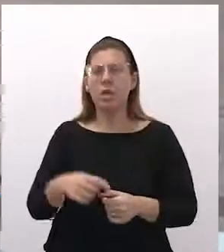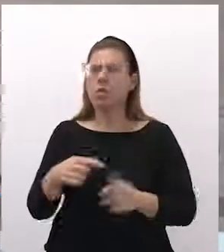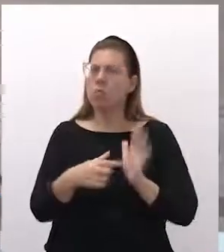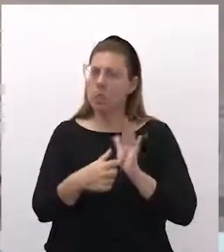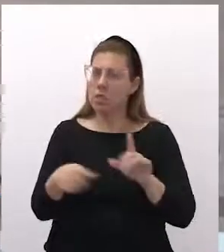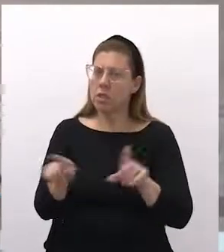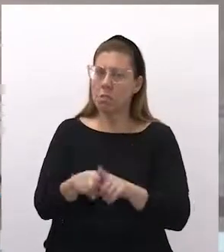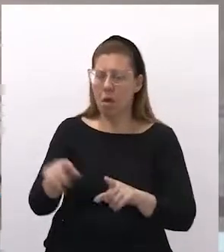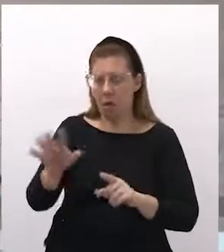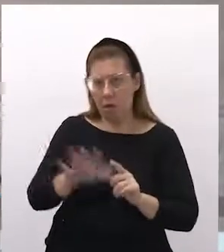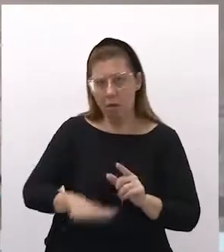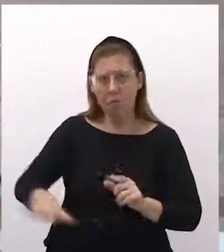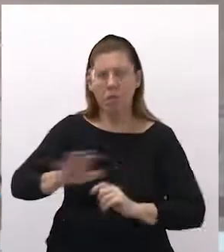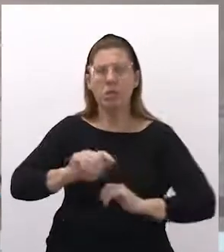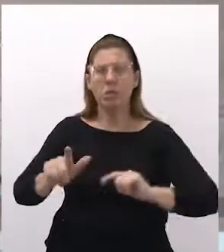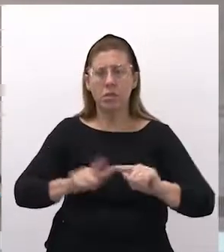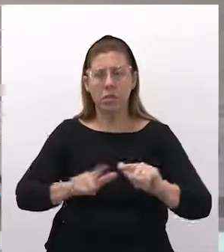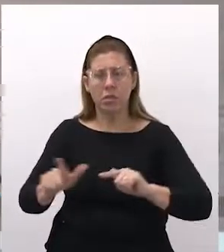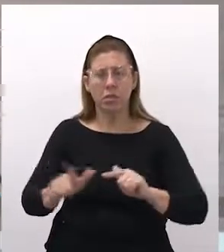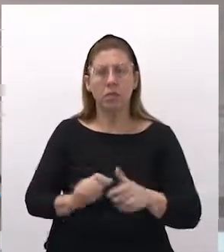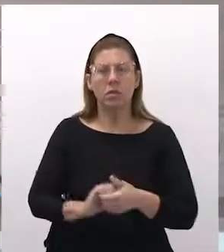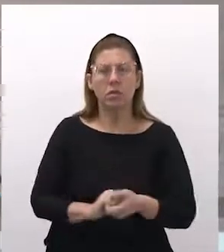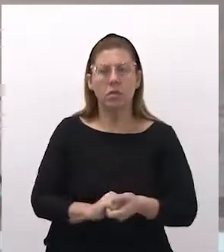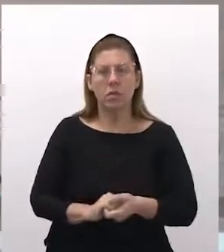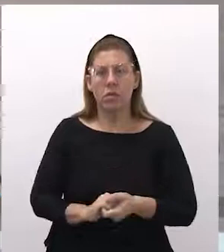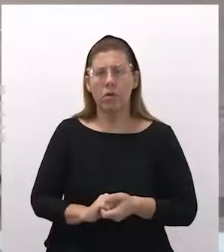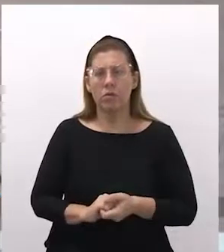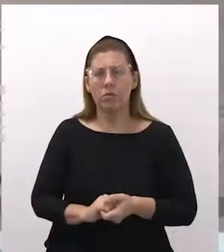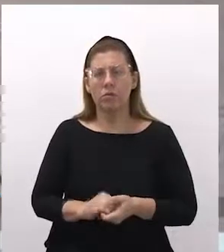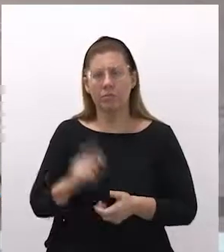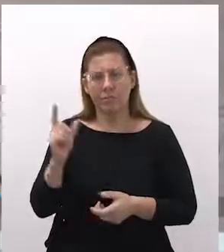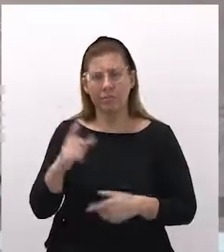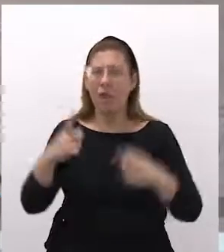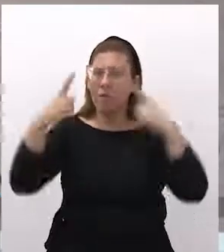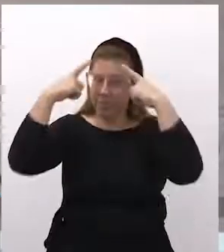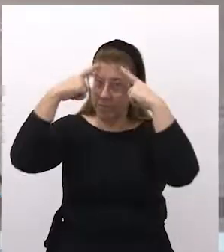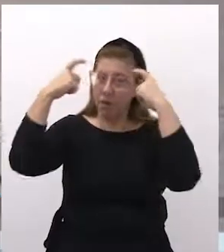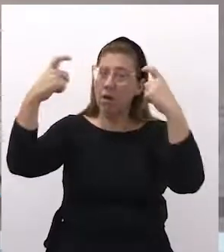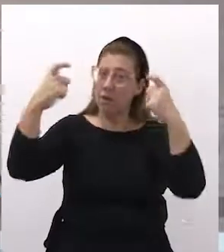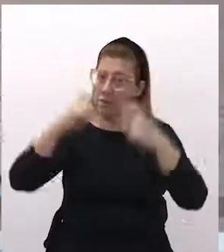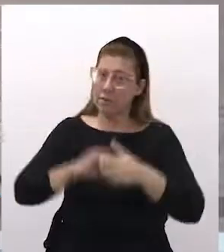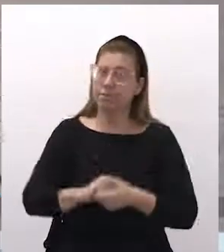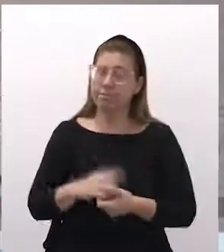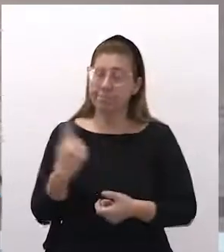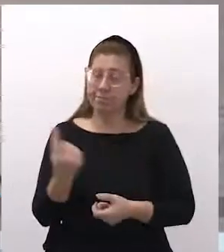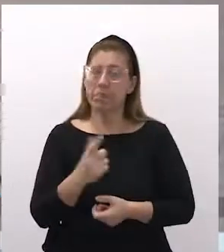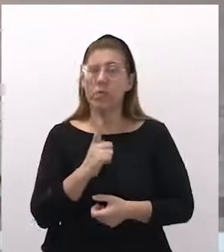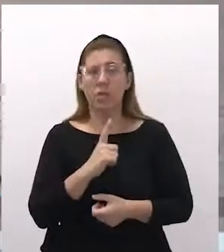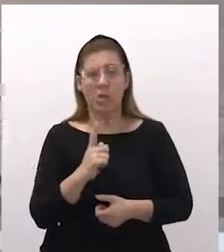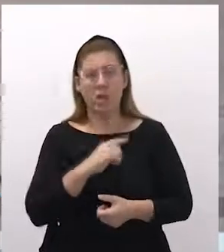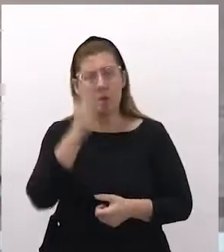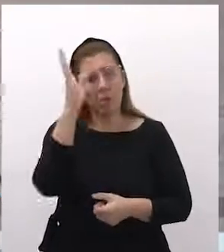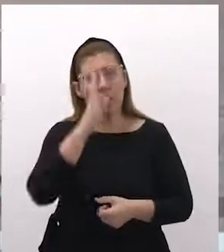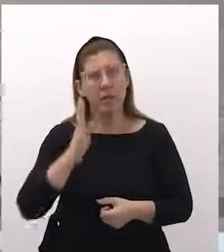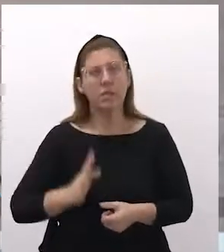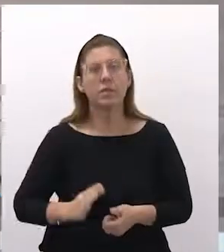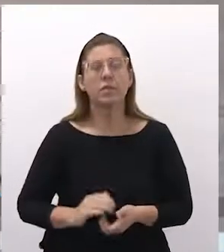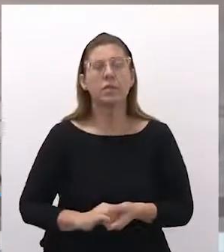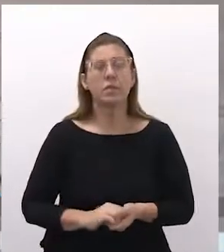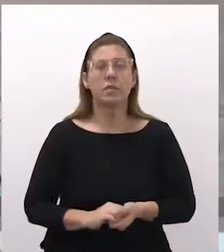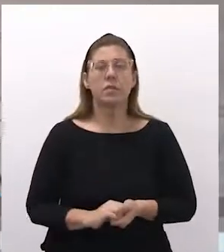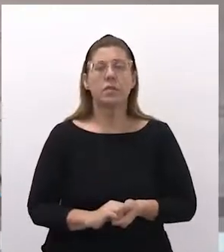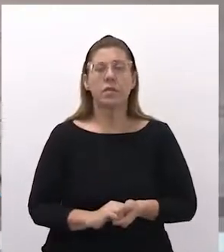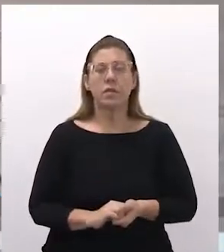eu como juíza do trabalho digo para vocês, ele é extremamente violento, né? A gente tem, o Brasil é um